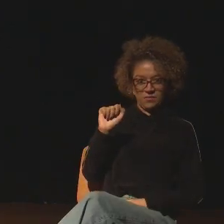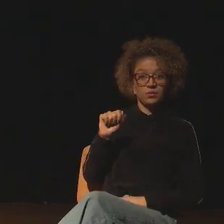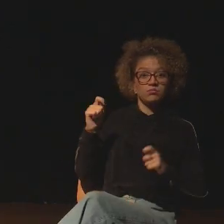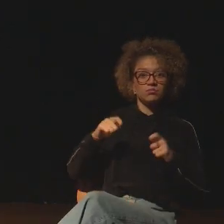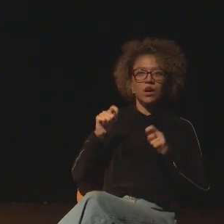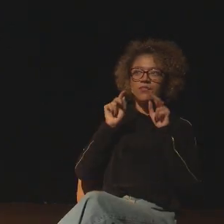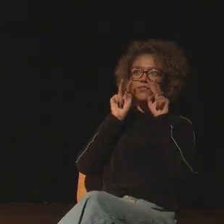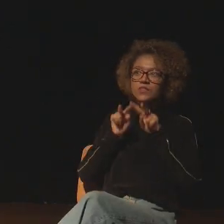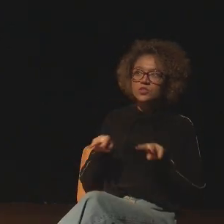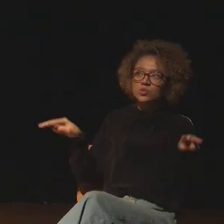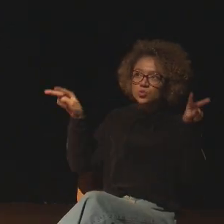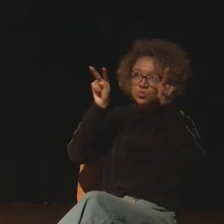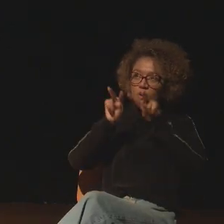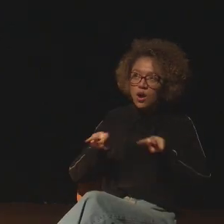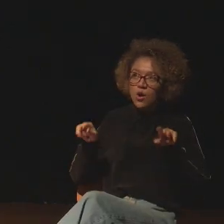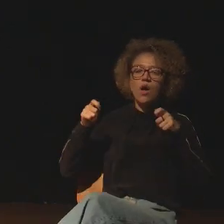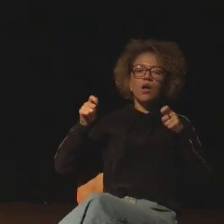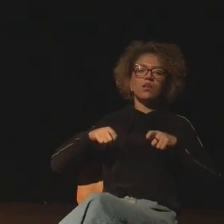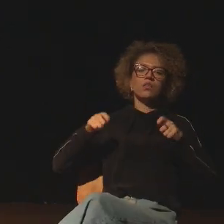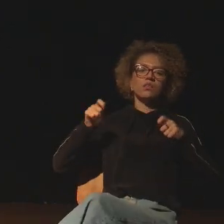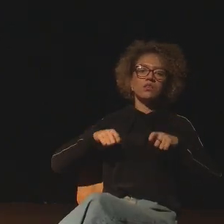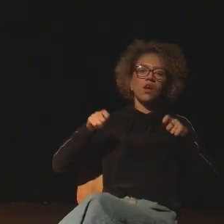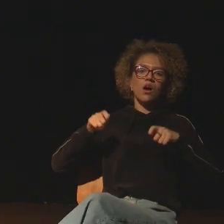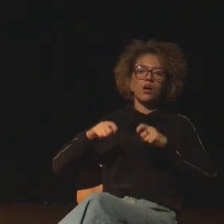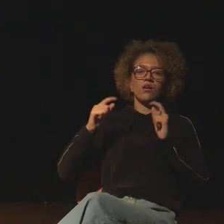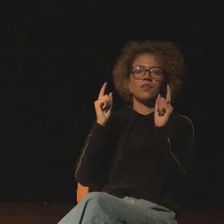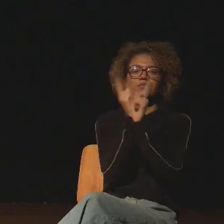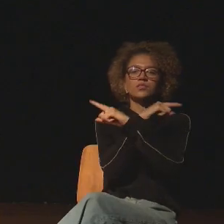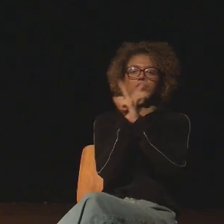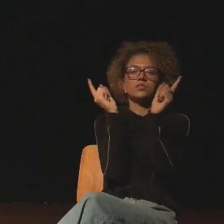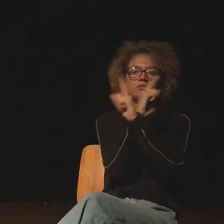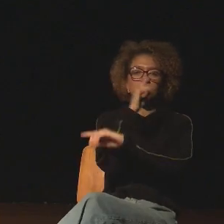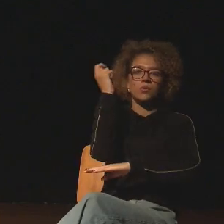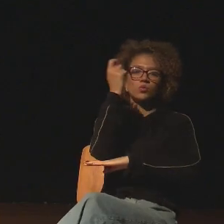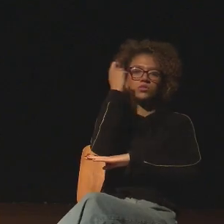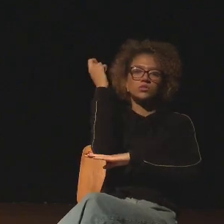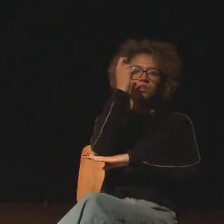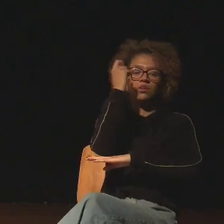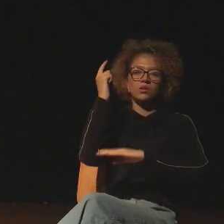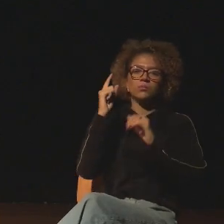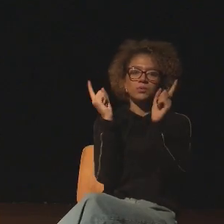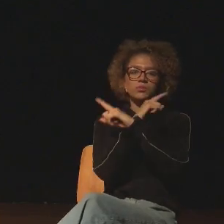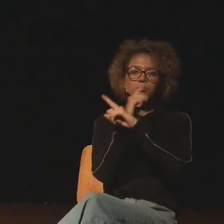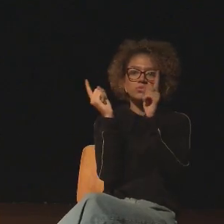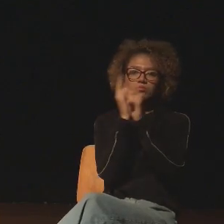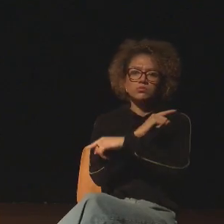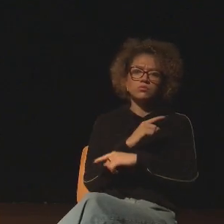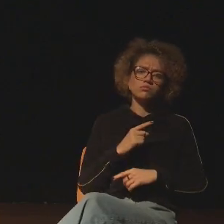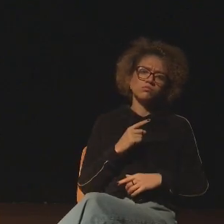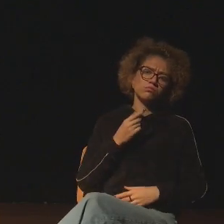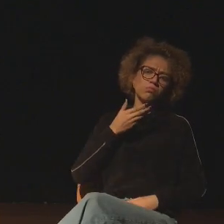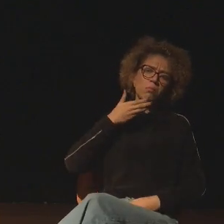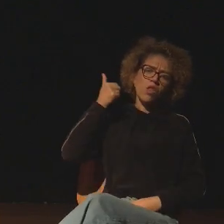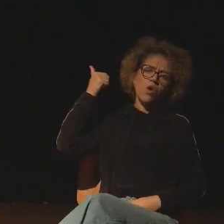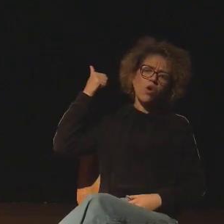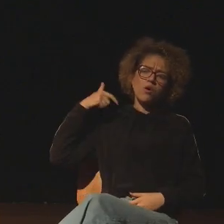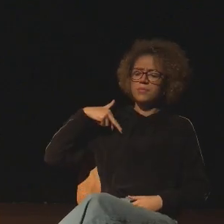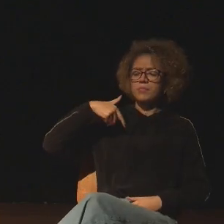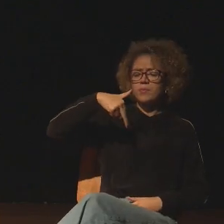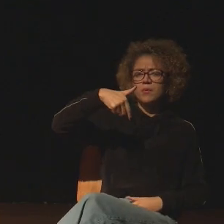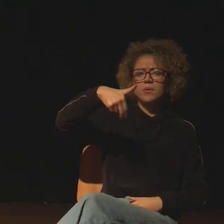permeabilidade visual e física maior ao longo da Avenida Paulista. Isso faz com que seja muito mais agradável ao pedestre e